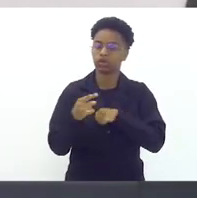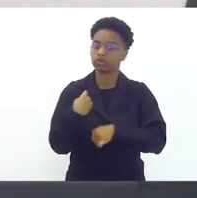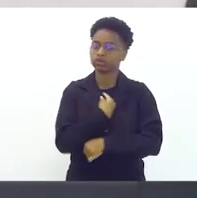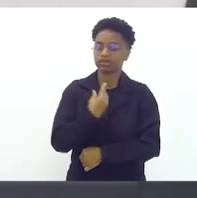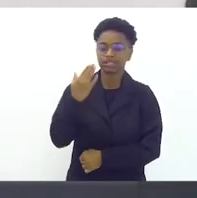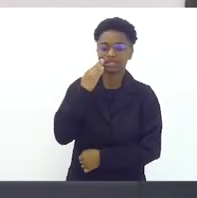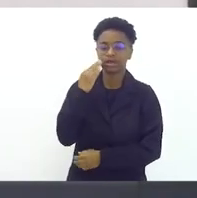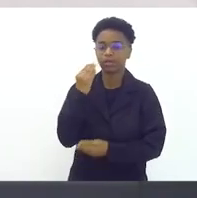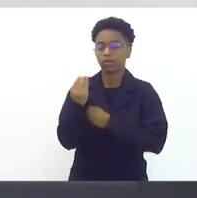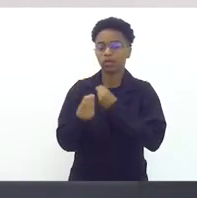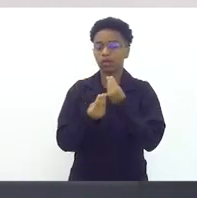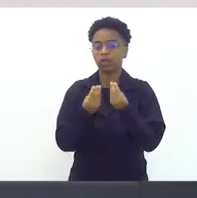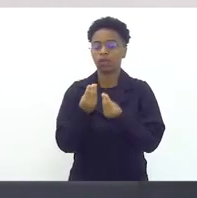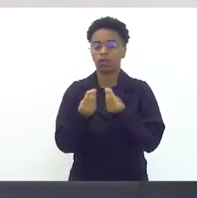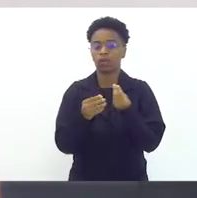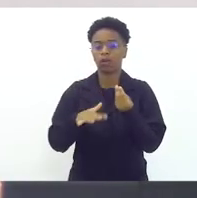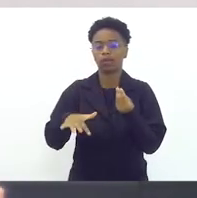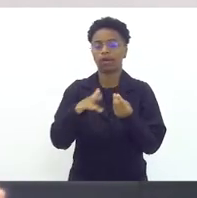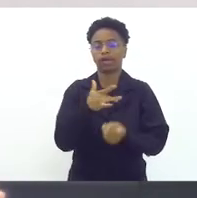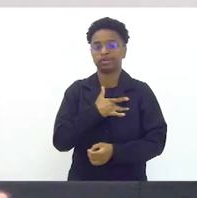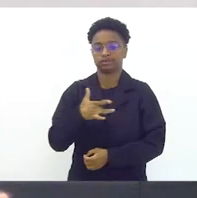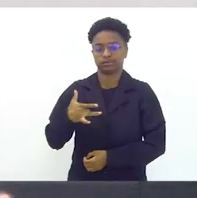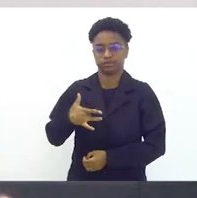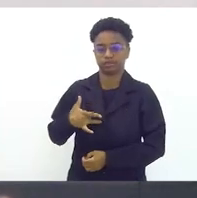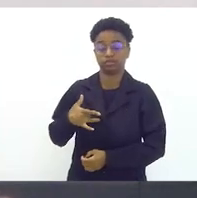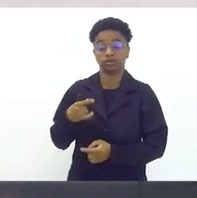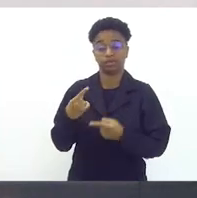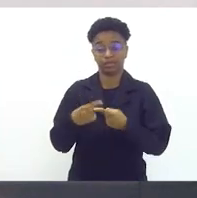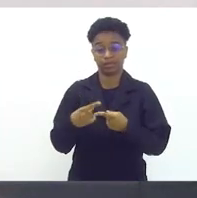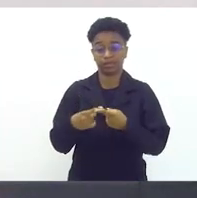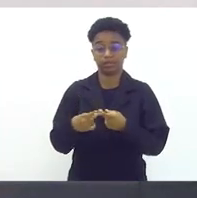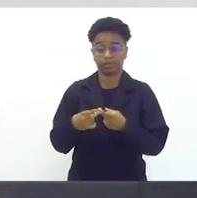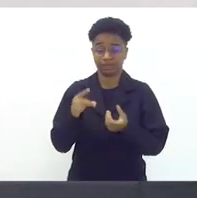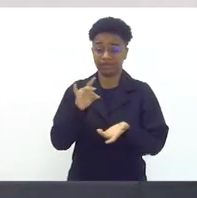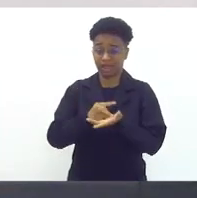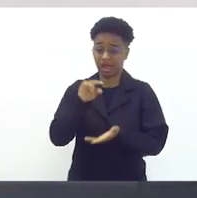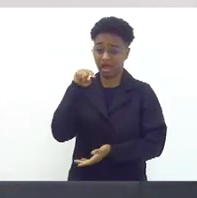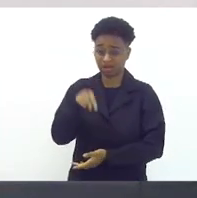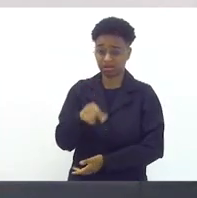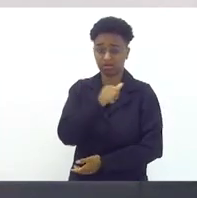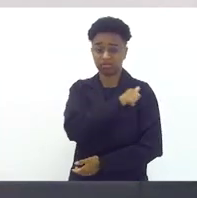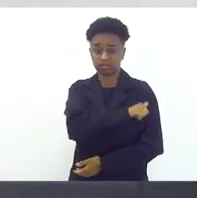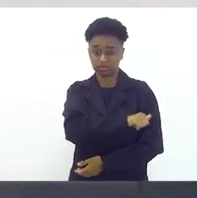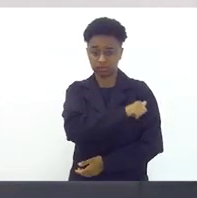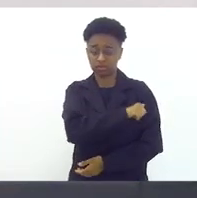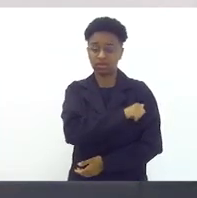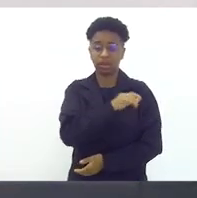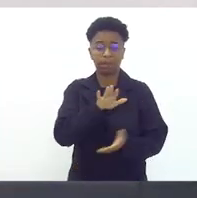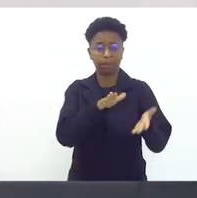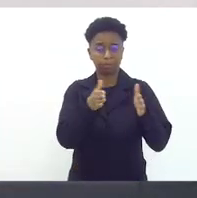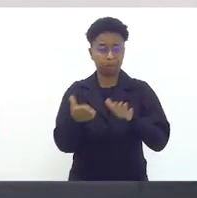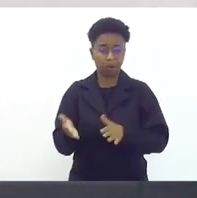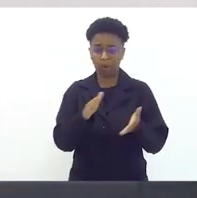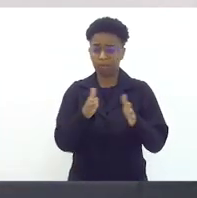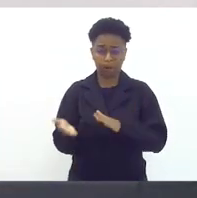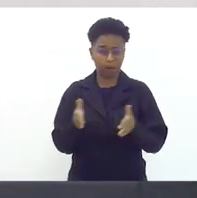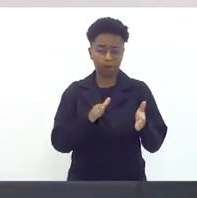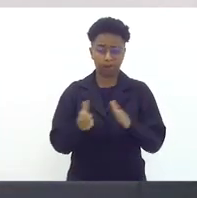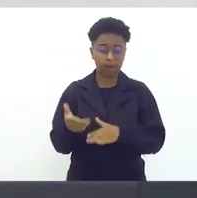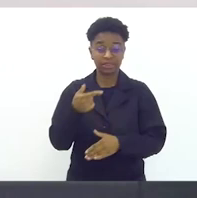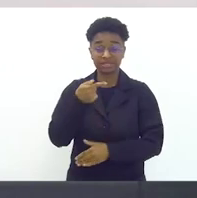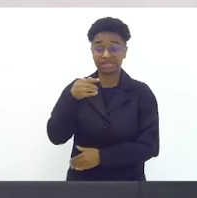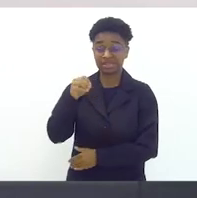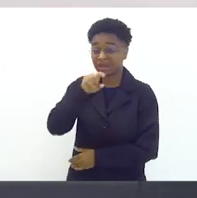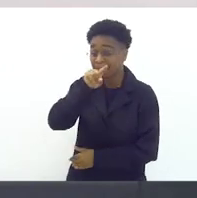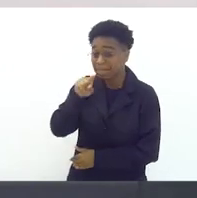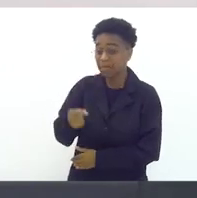esse grave fenômeno na área da saúde, que no estado do Rio de Janeiro levou a óbito mais de 70